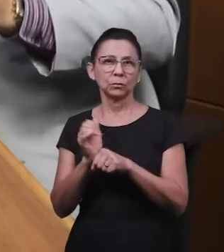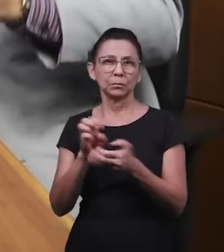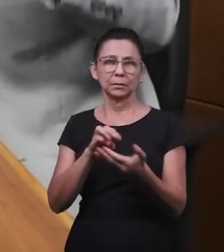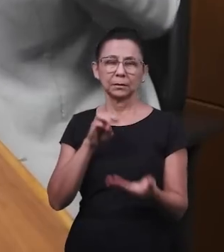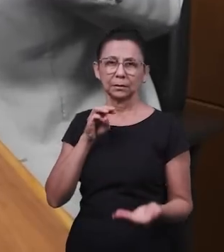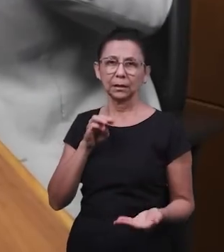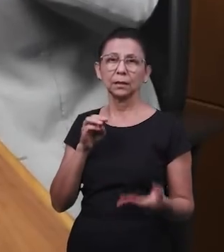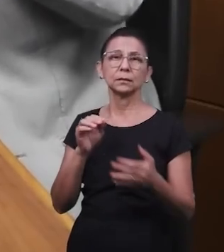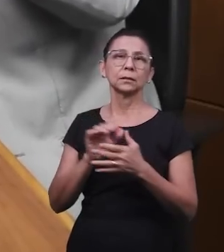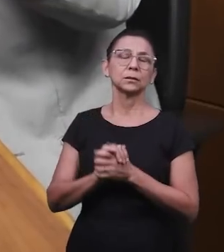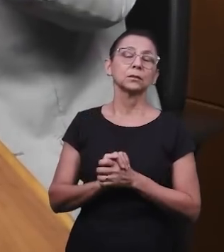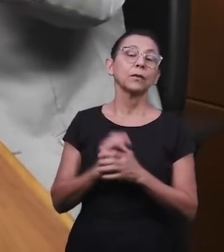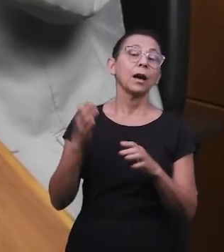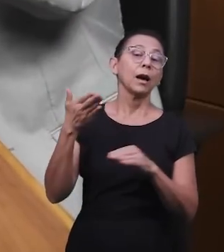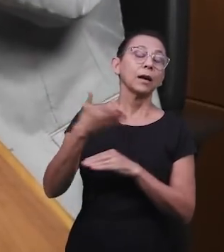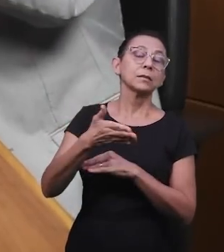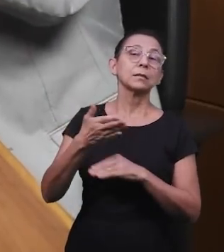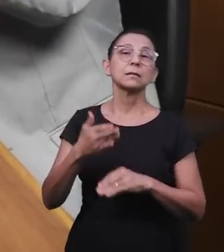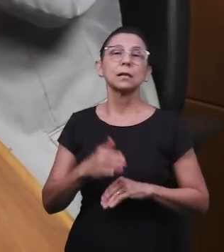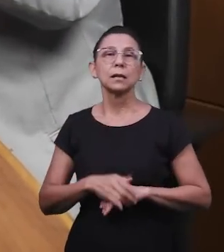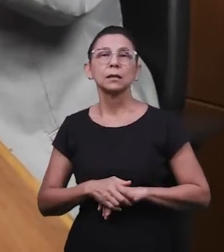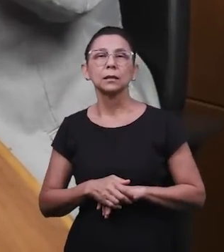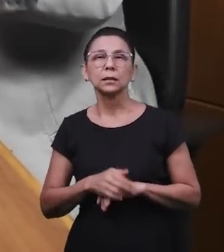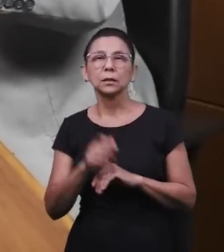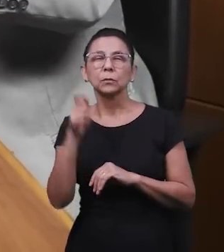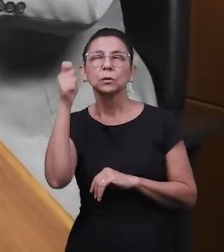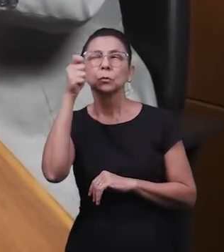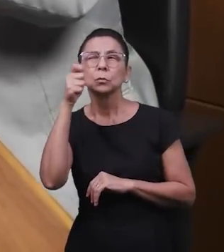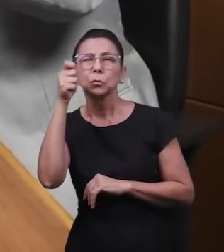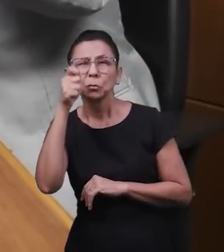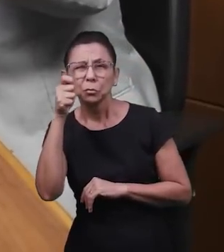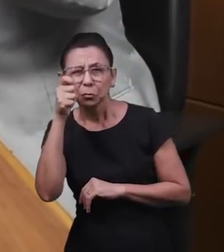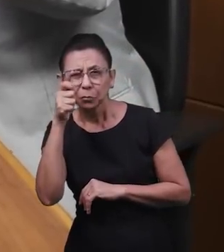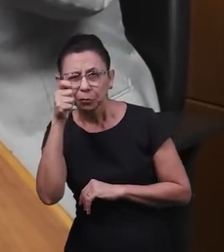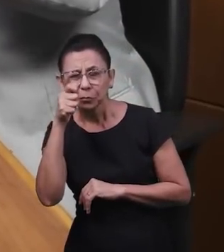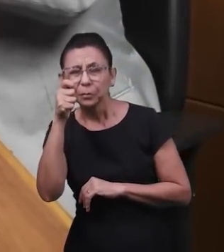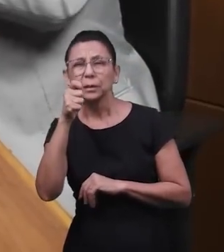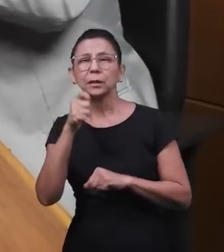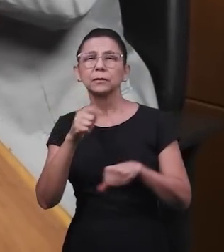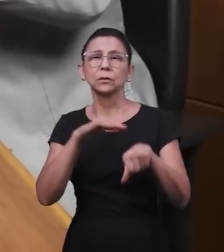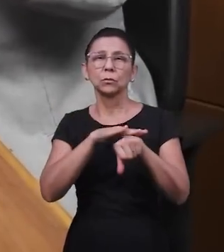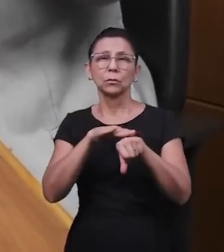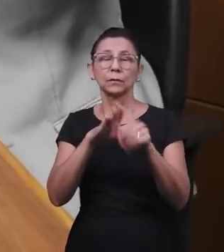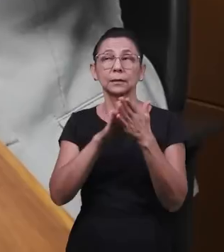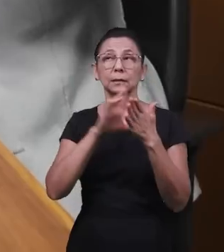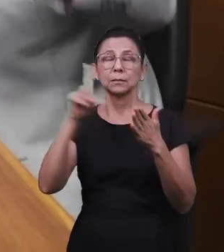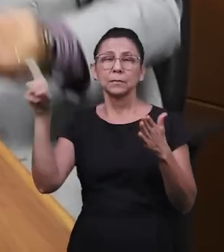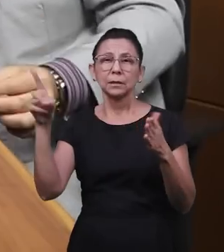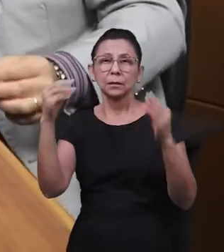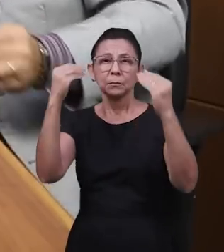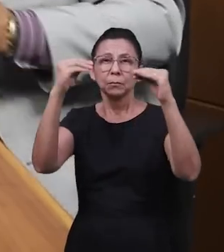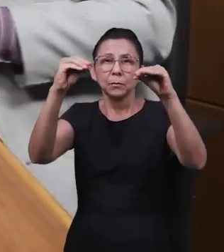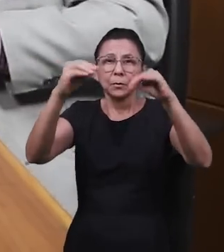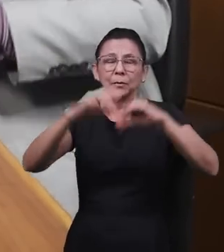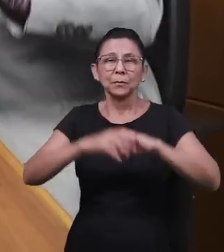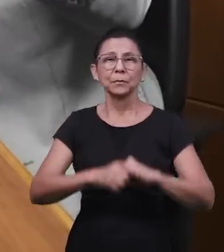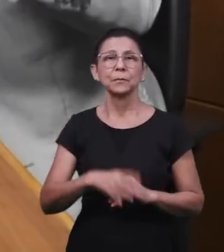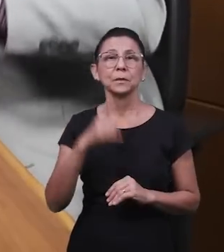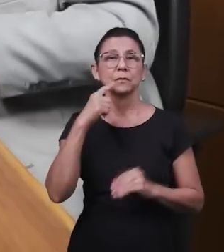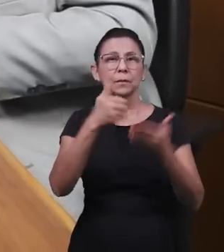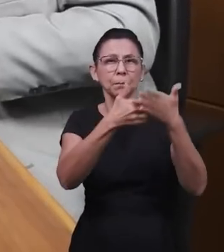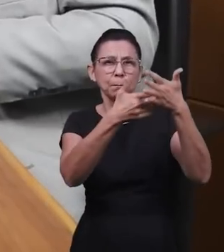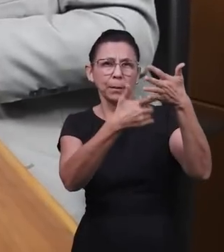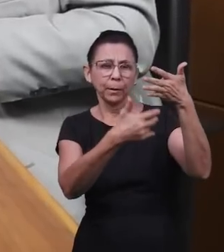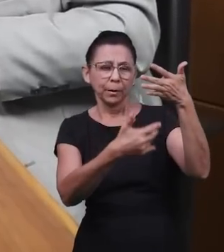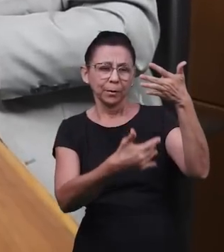vai acessar. Lá tem uma lupa de busca dentro do canal. Você coloca Conversas Bíblicas e vai aparecer a sequência de Conversas